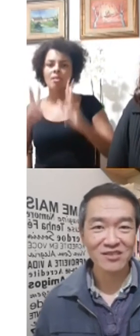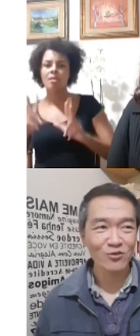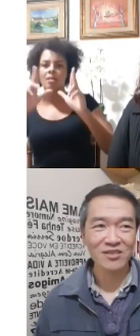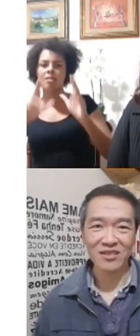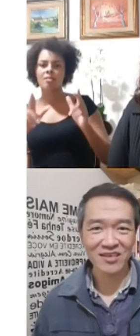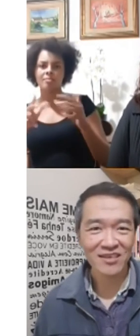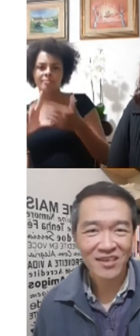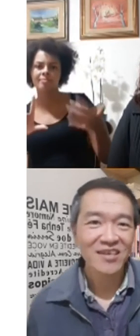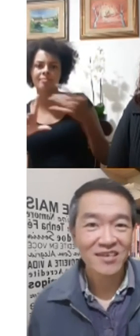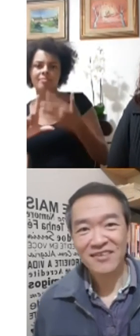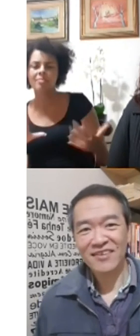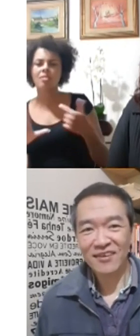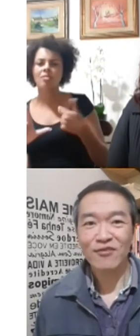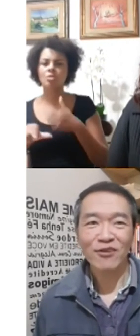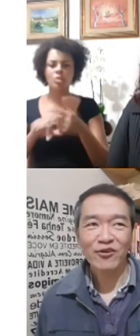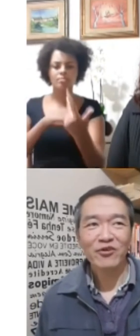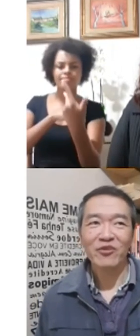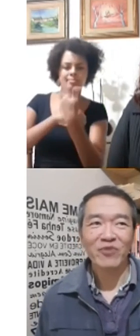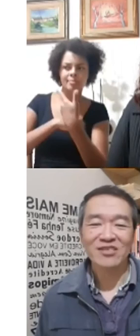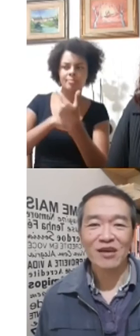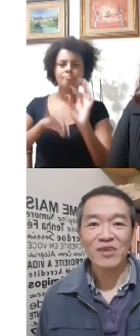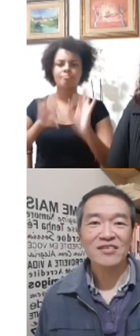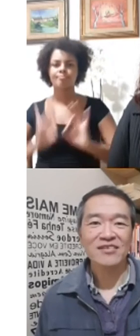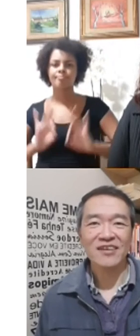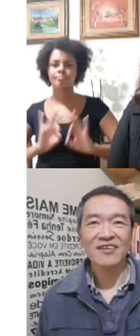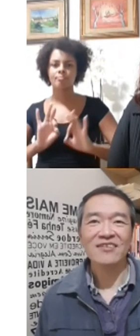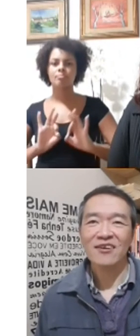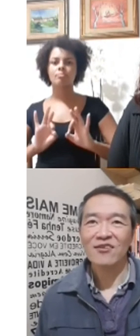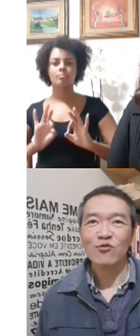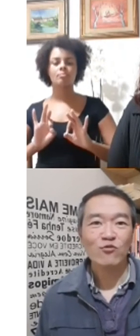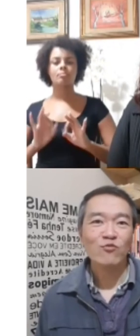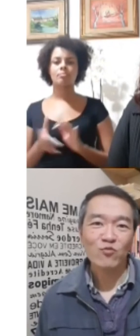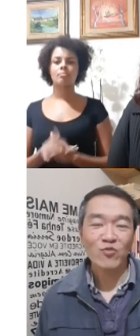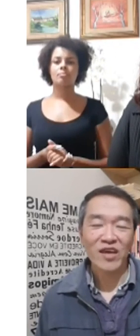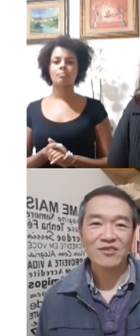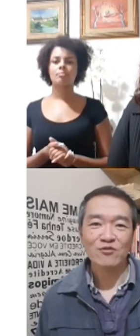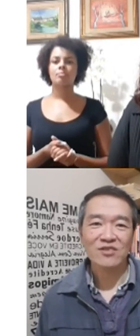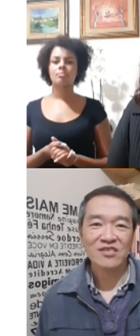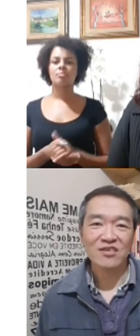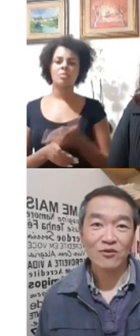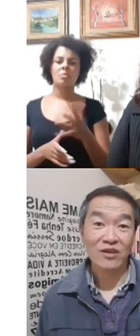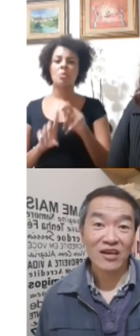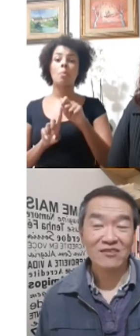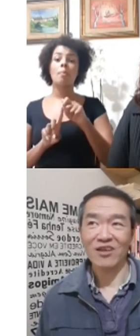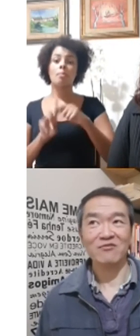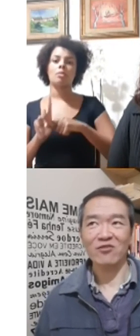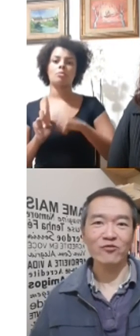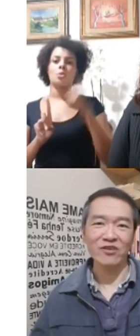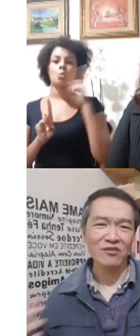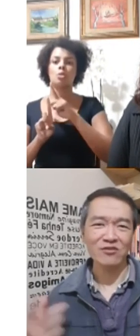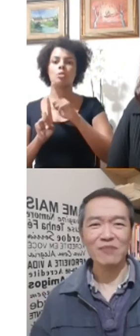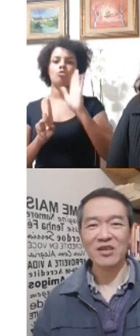também bastante coisa aqui. Então eu praticamente aí um mês eu consegui colocar ele no